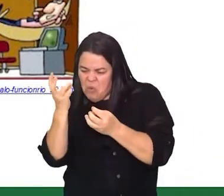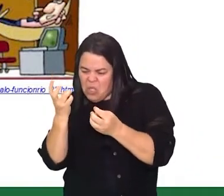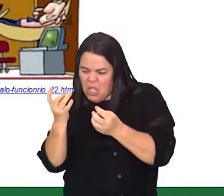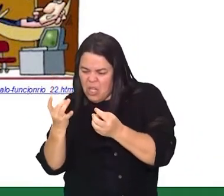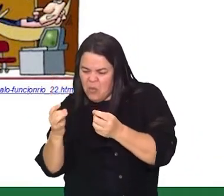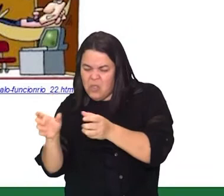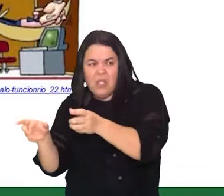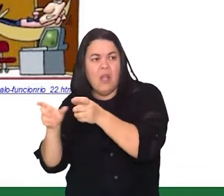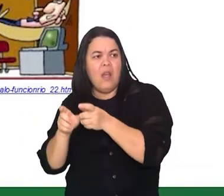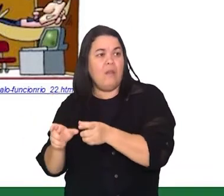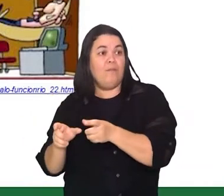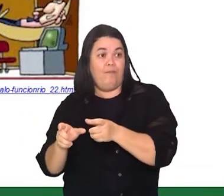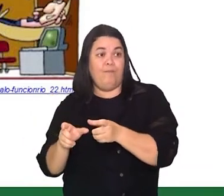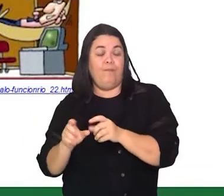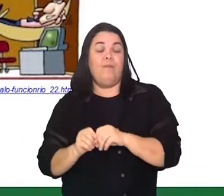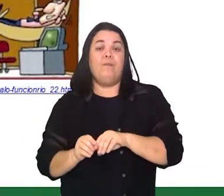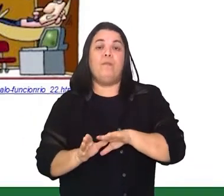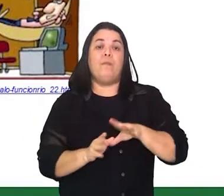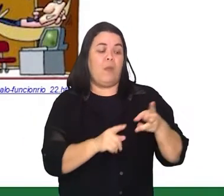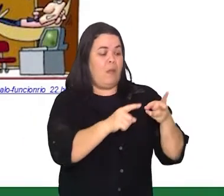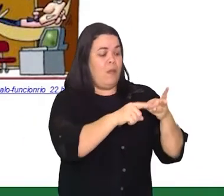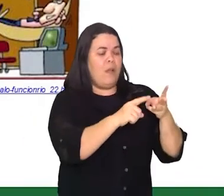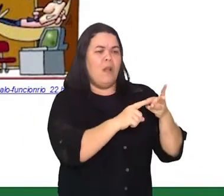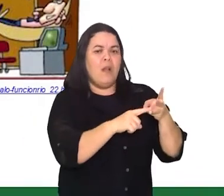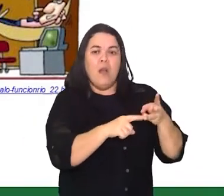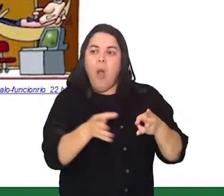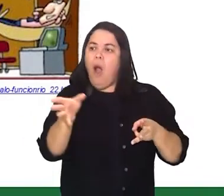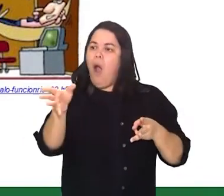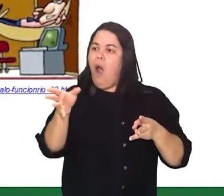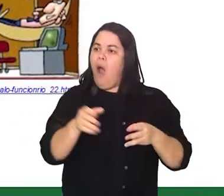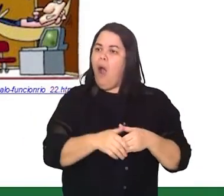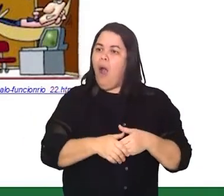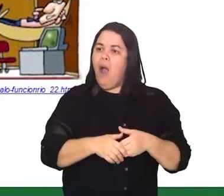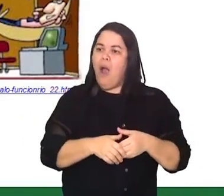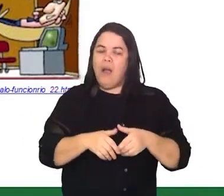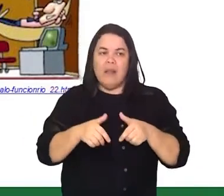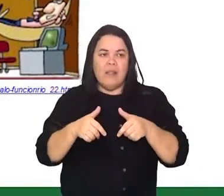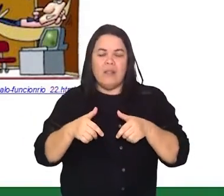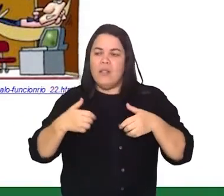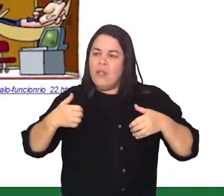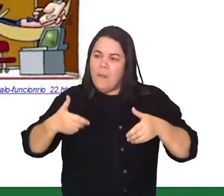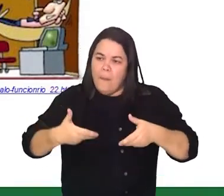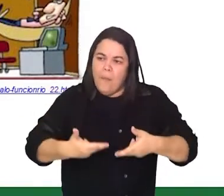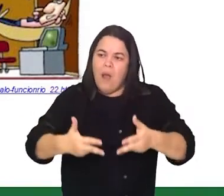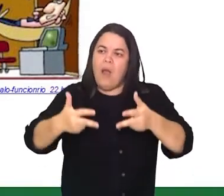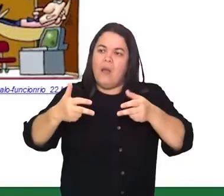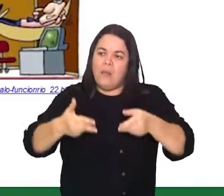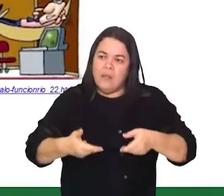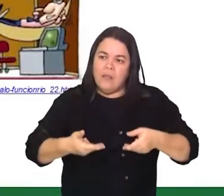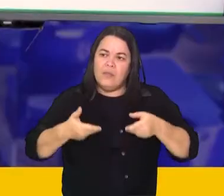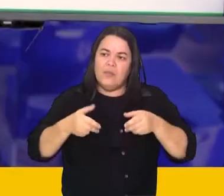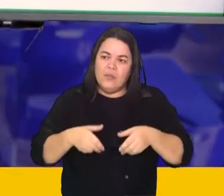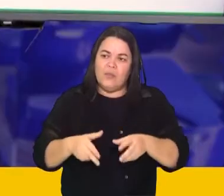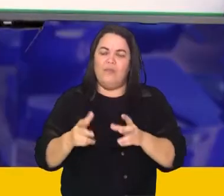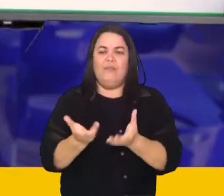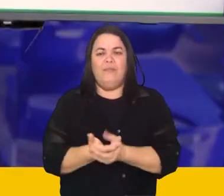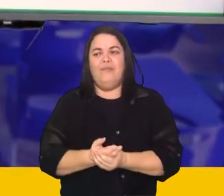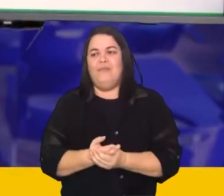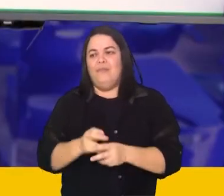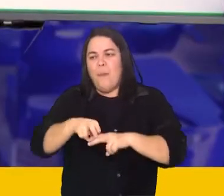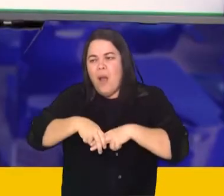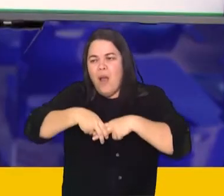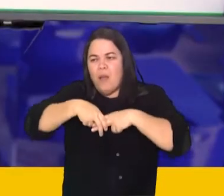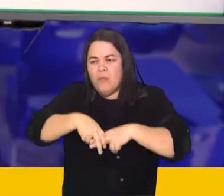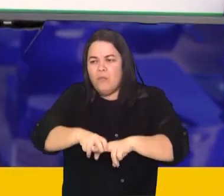Desempenho no balanço. Ok, vamos ver um pouquinho a interpretação desse texto. Em um